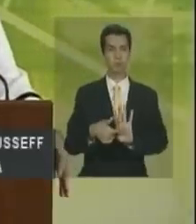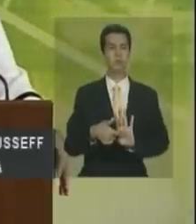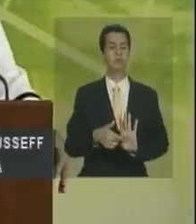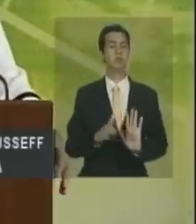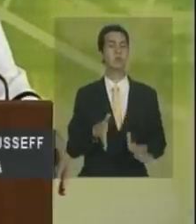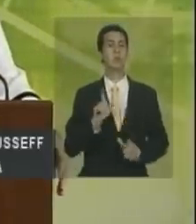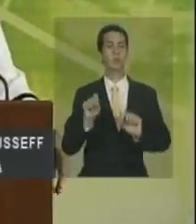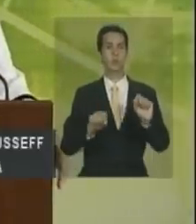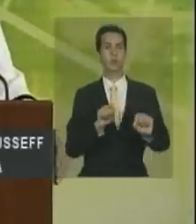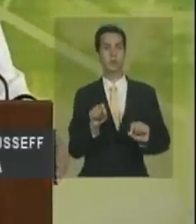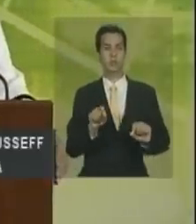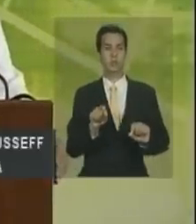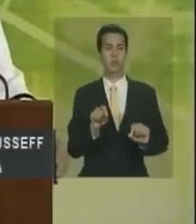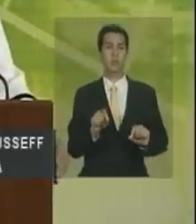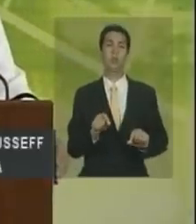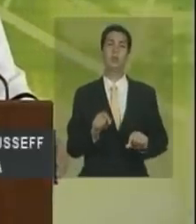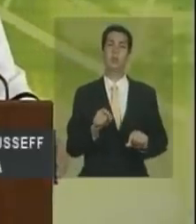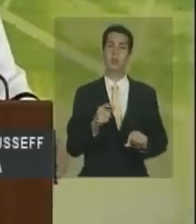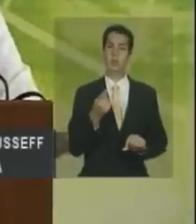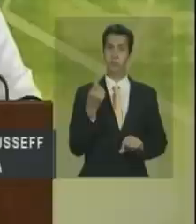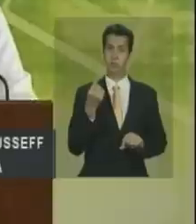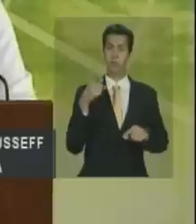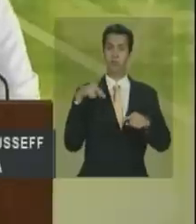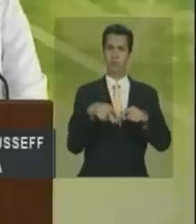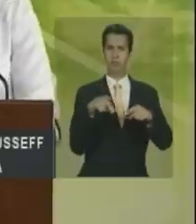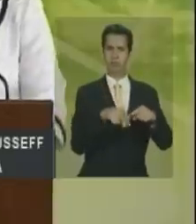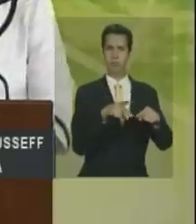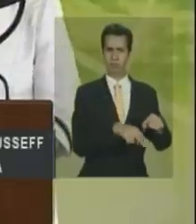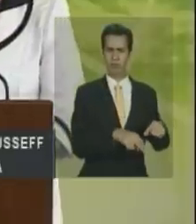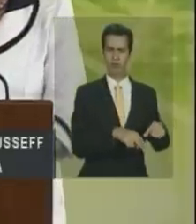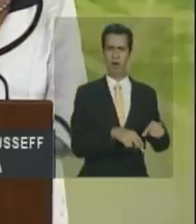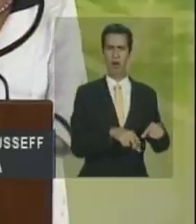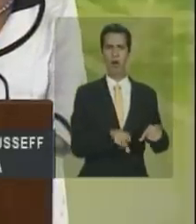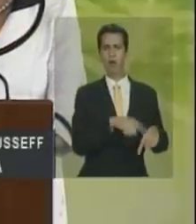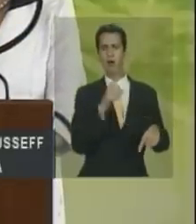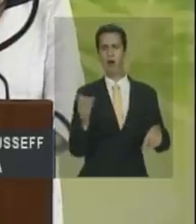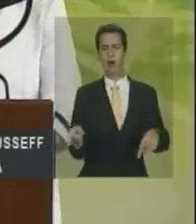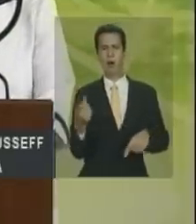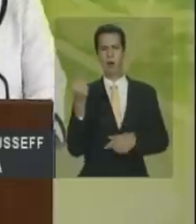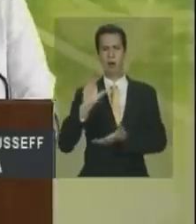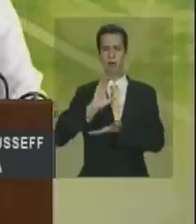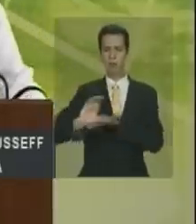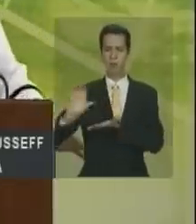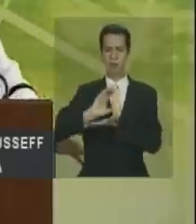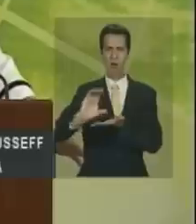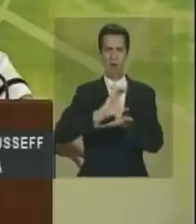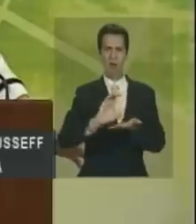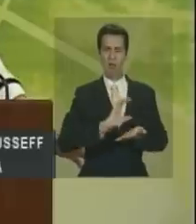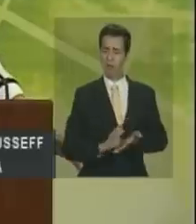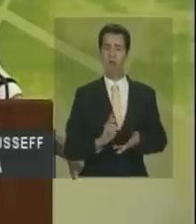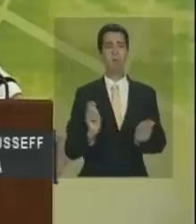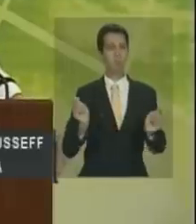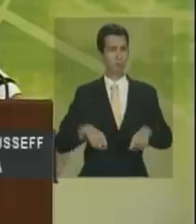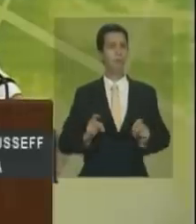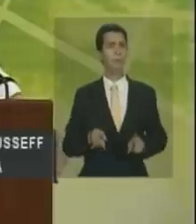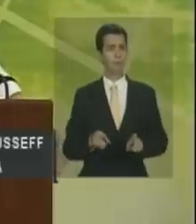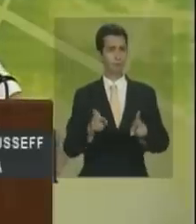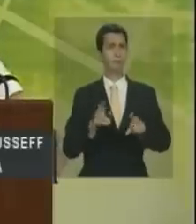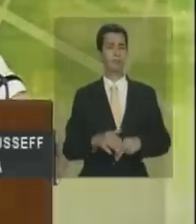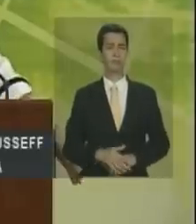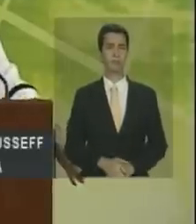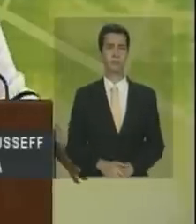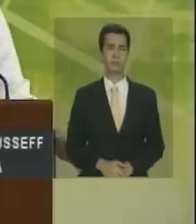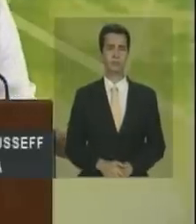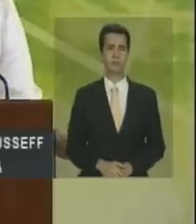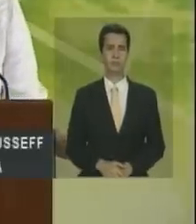existe incompatibilidade entre cortar gastos e, ao mesmo tempo, investir no crescimento da economia.